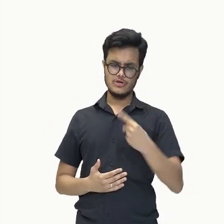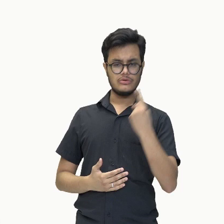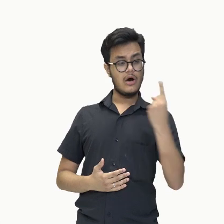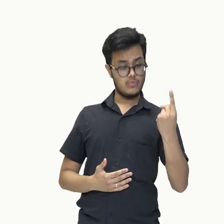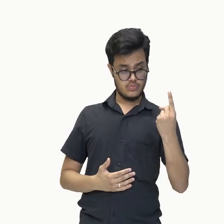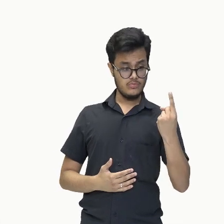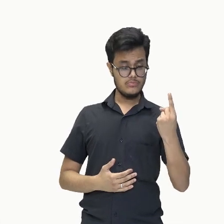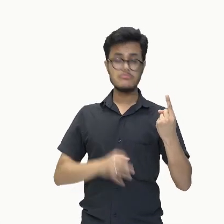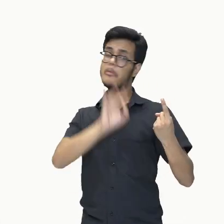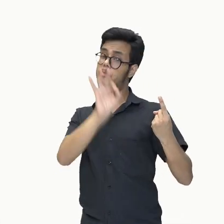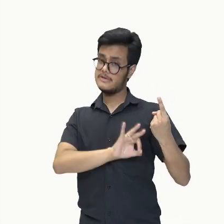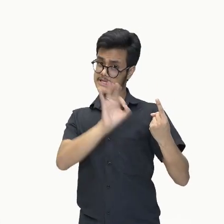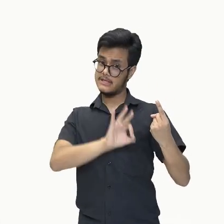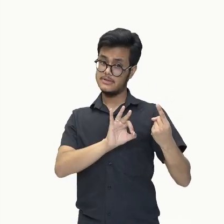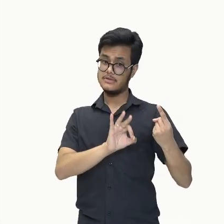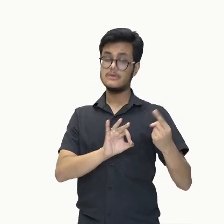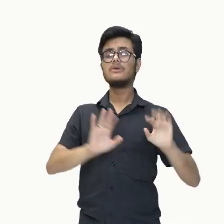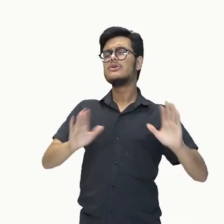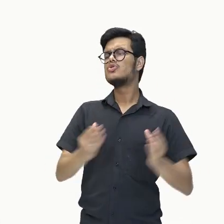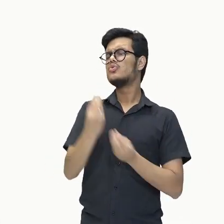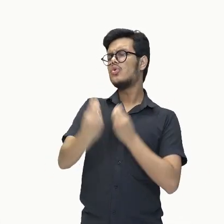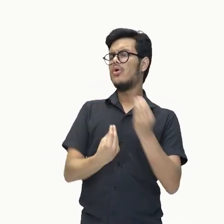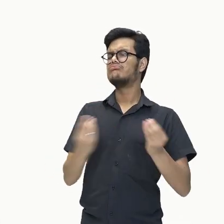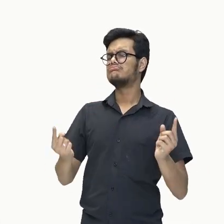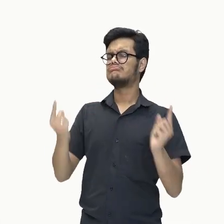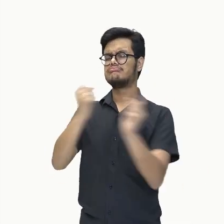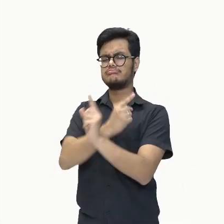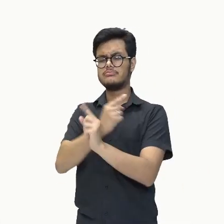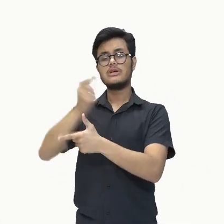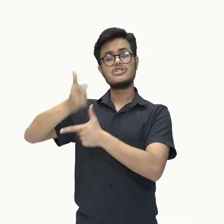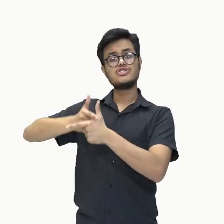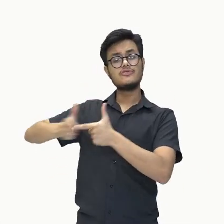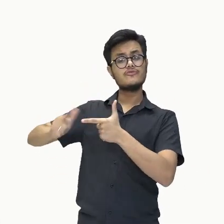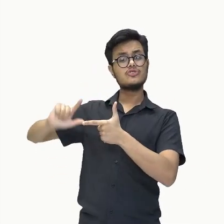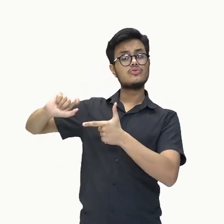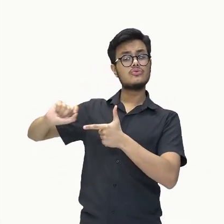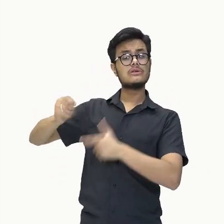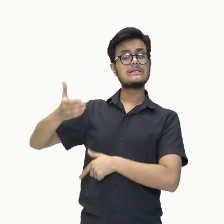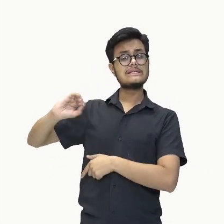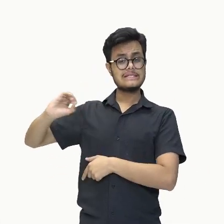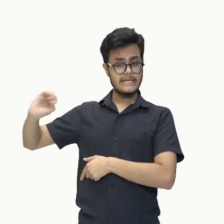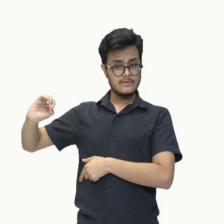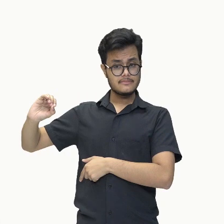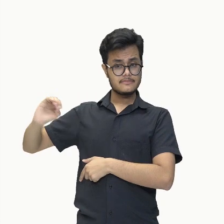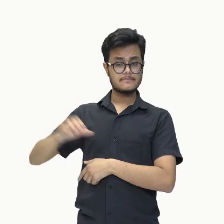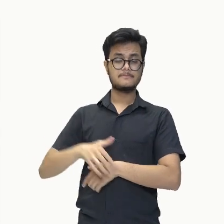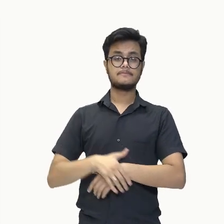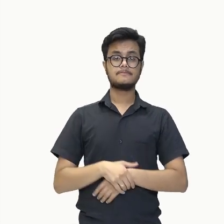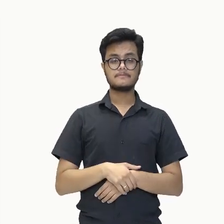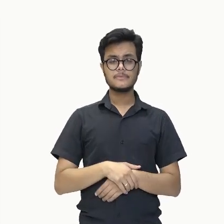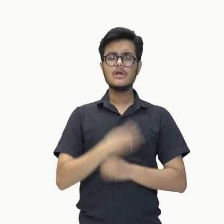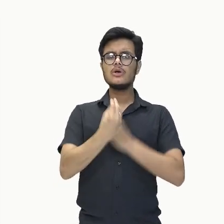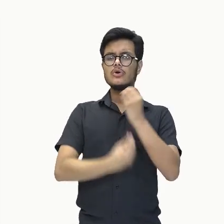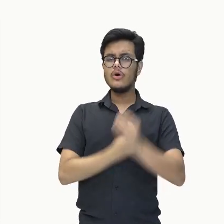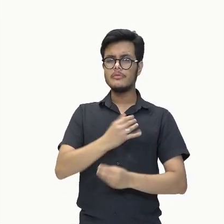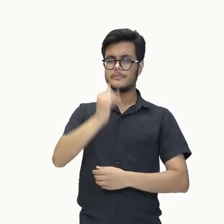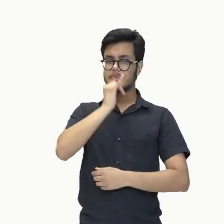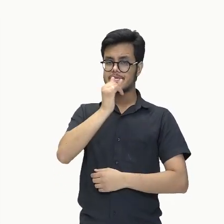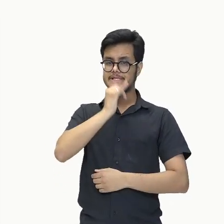forma de porcentagem e escrever, né, dividindo essa taxa por 100. Como é que vai